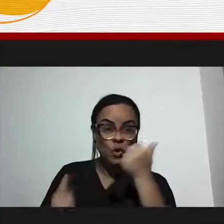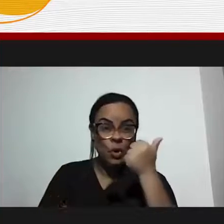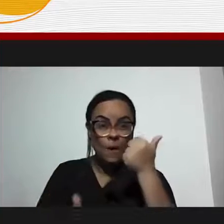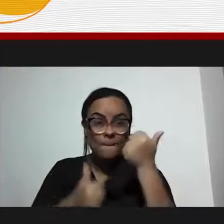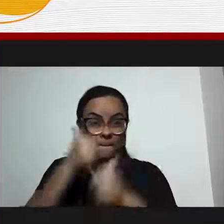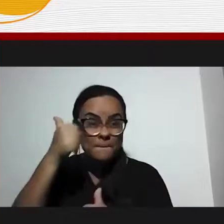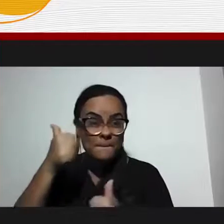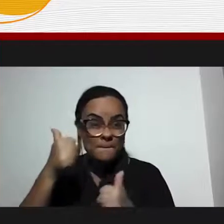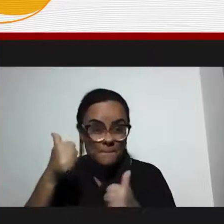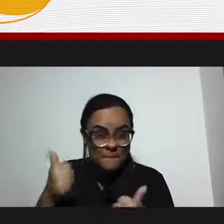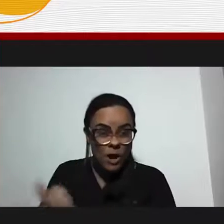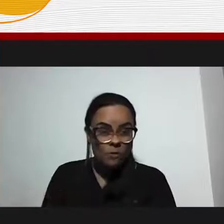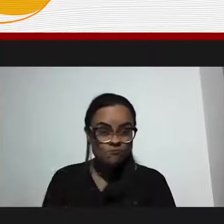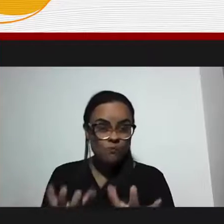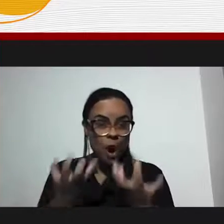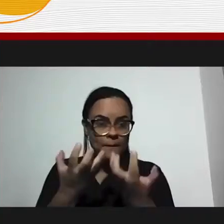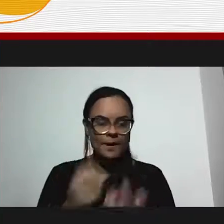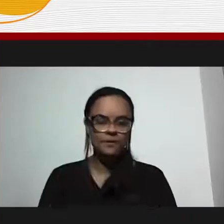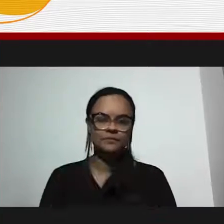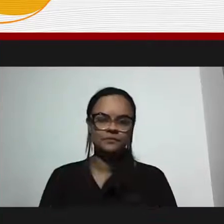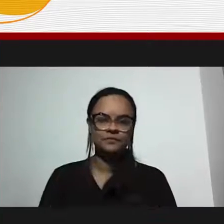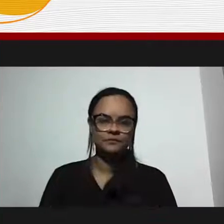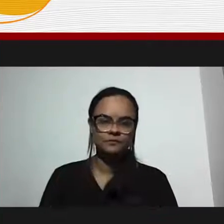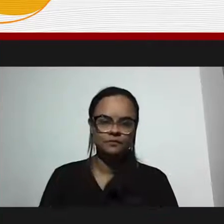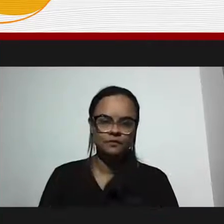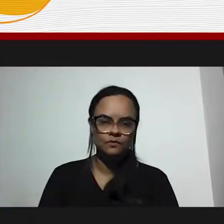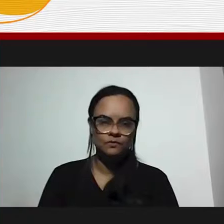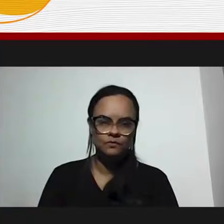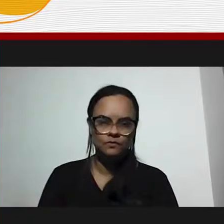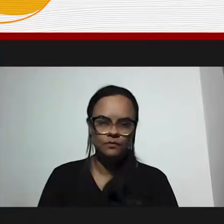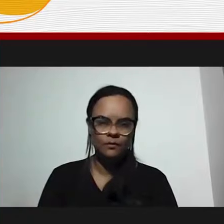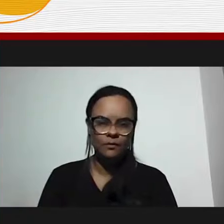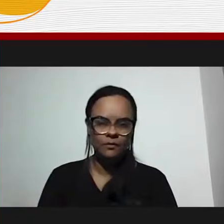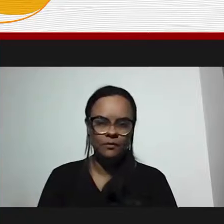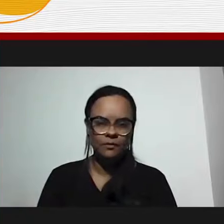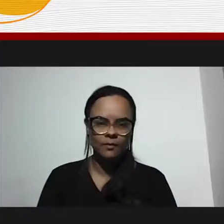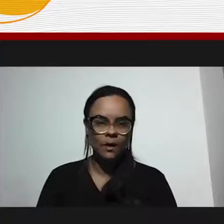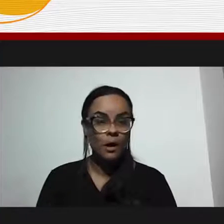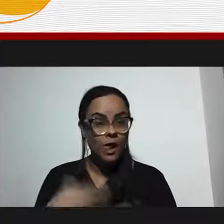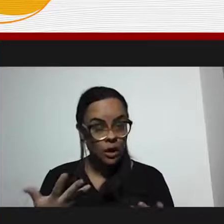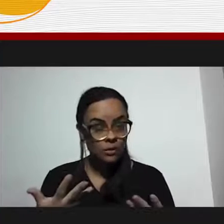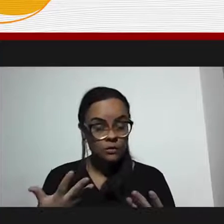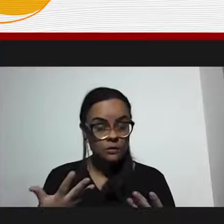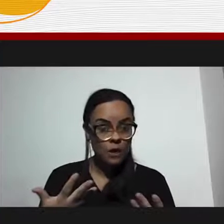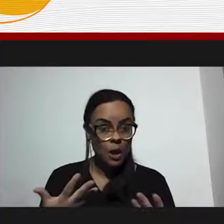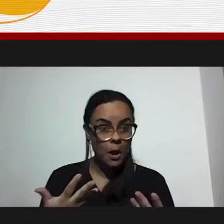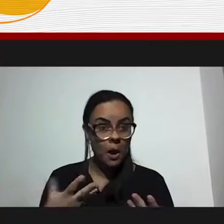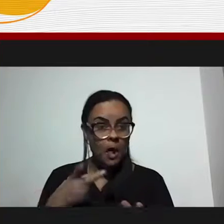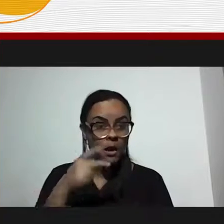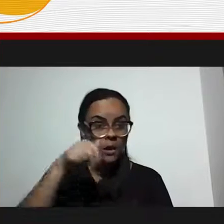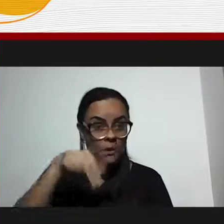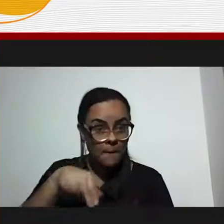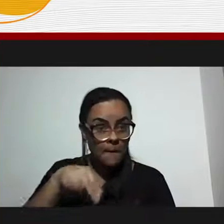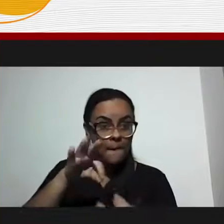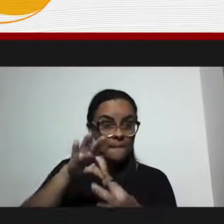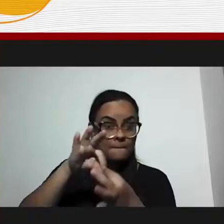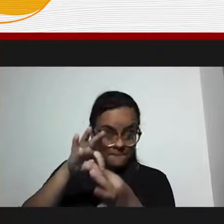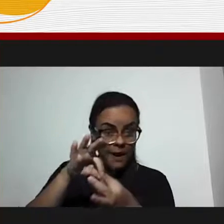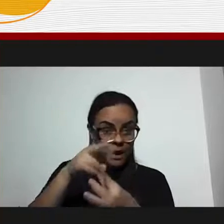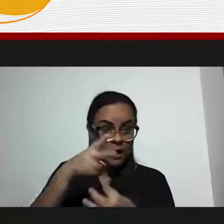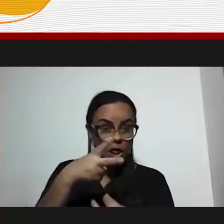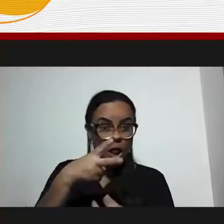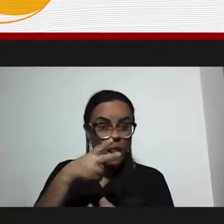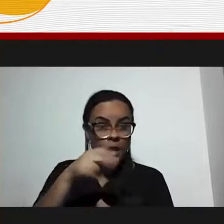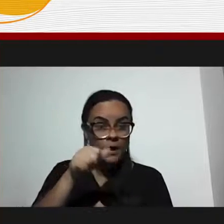me impulsionar. E aí, com isso tudo, veio o Parapan de Toronto